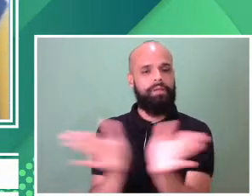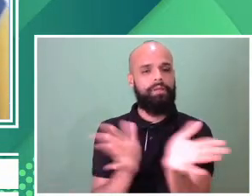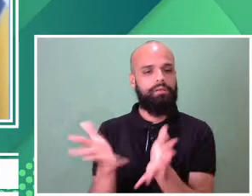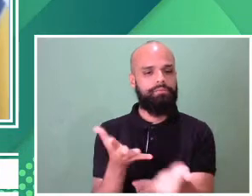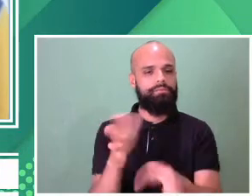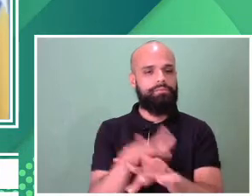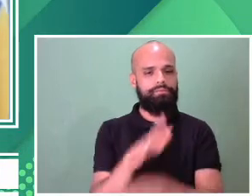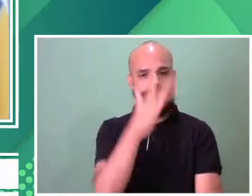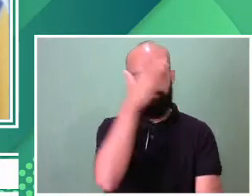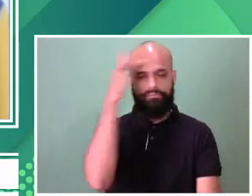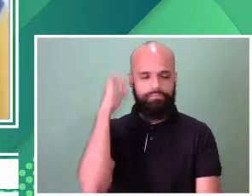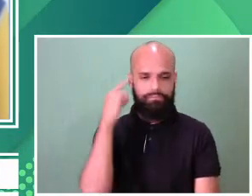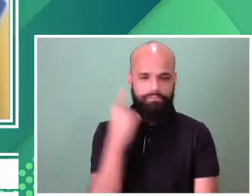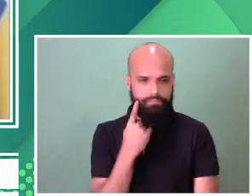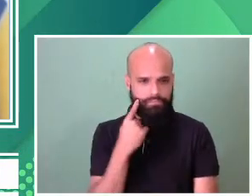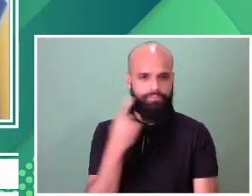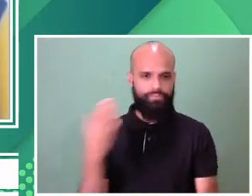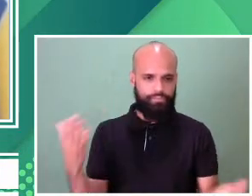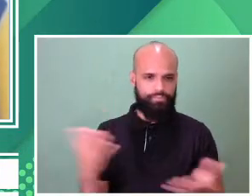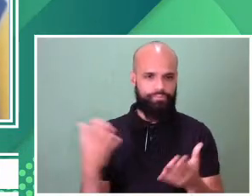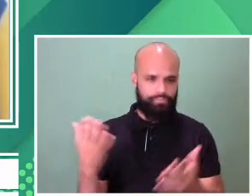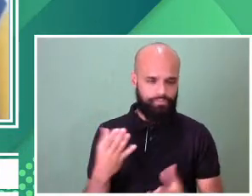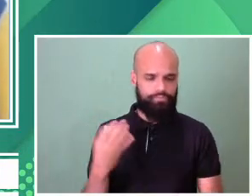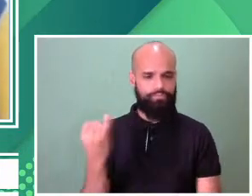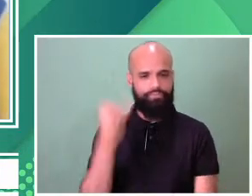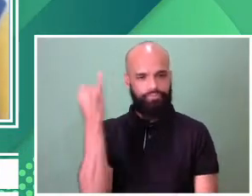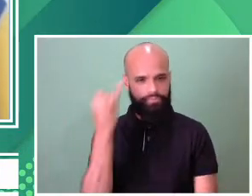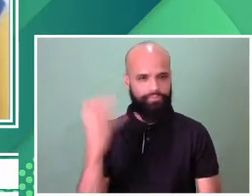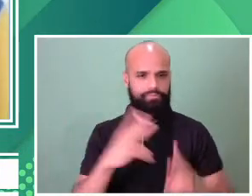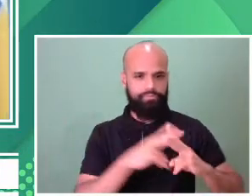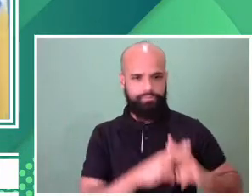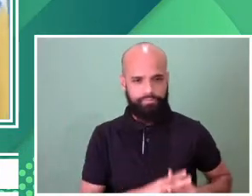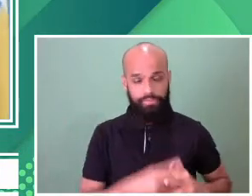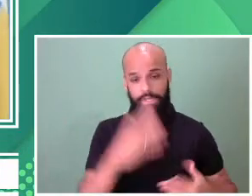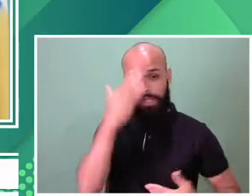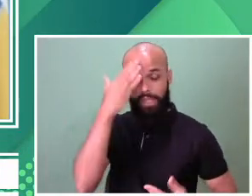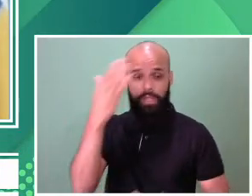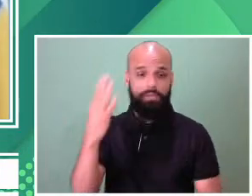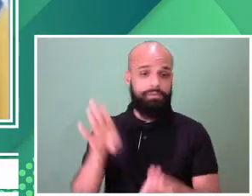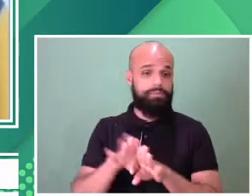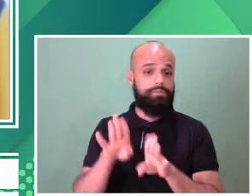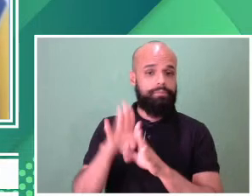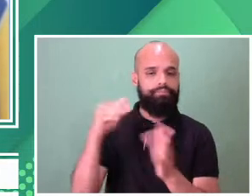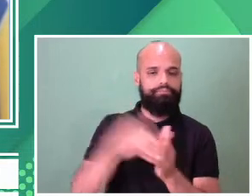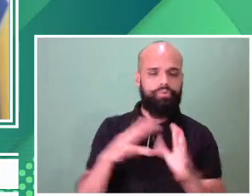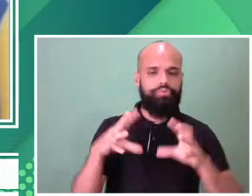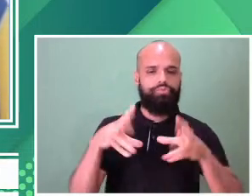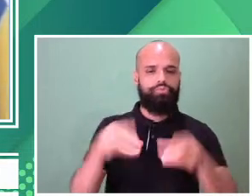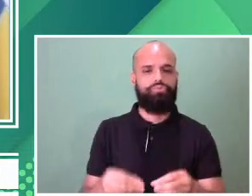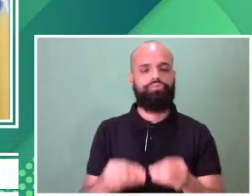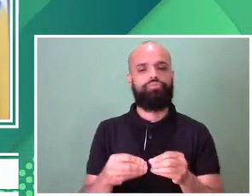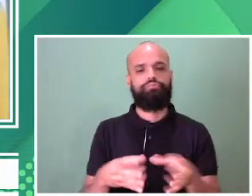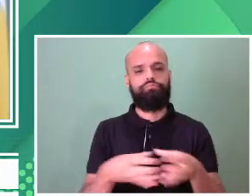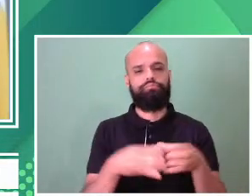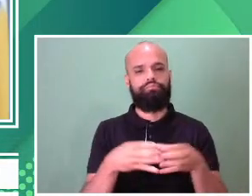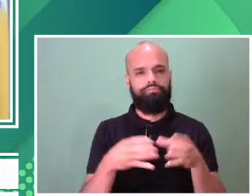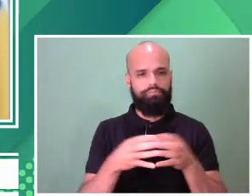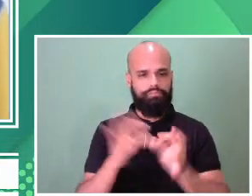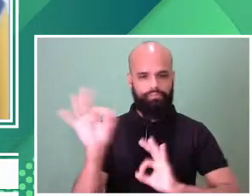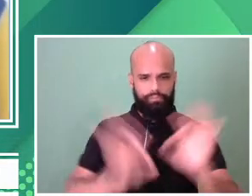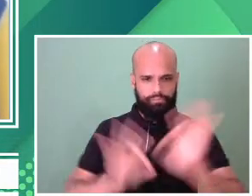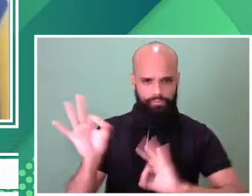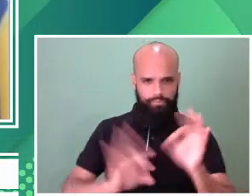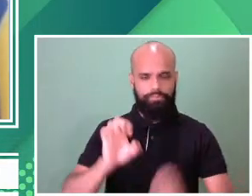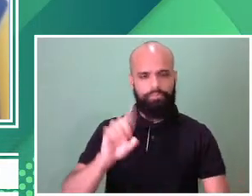acessibilidade desse encontro tão importante às nossas instituições. Agradeço, por último, a toda a equipe do cerimonial, ao Eduardo,